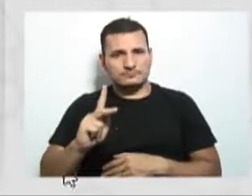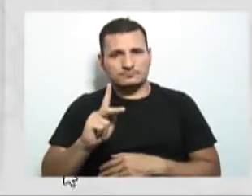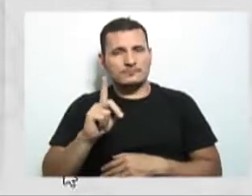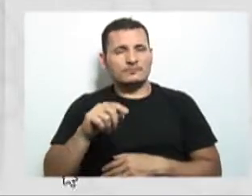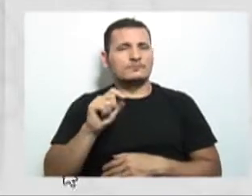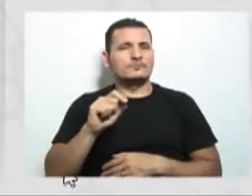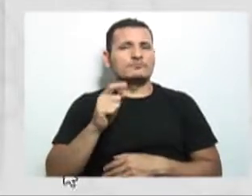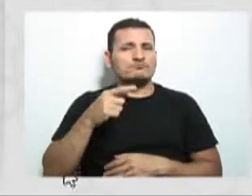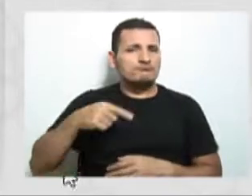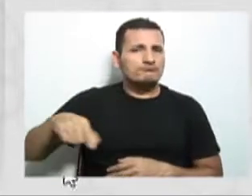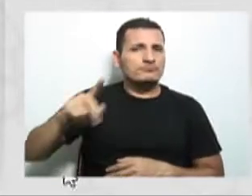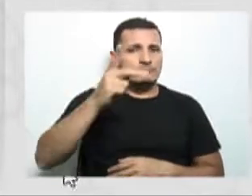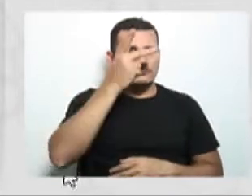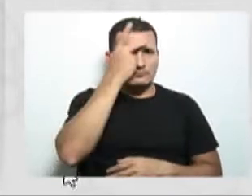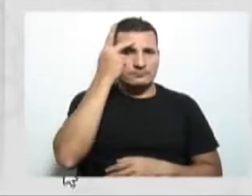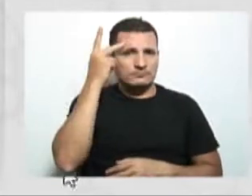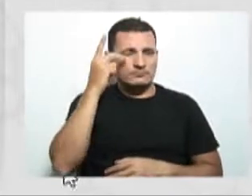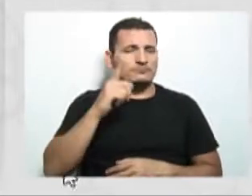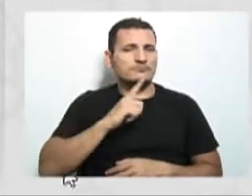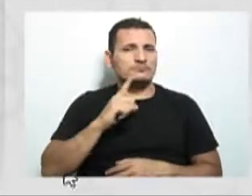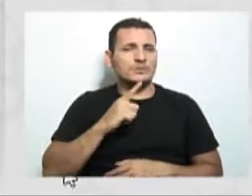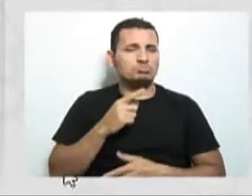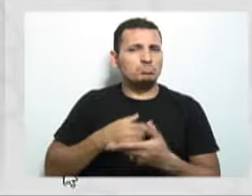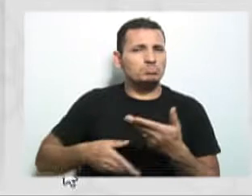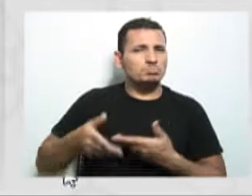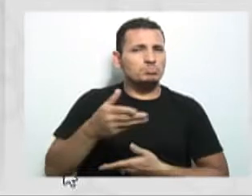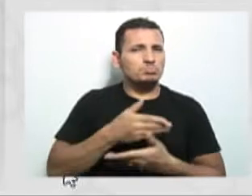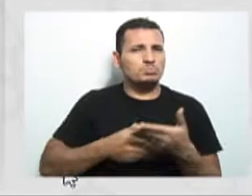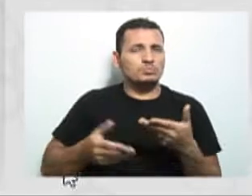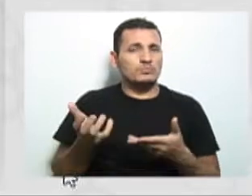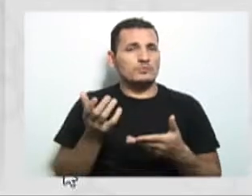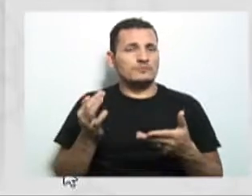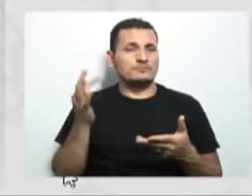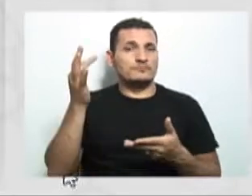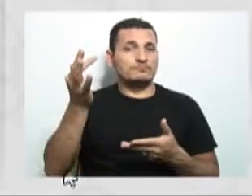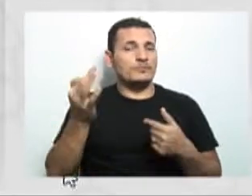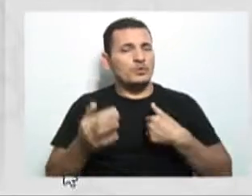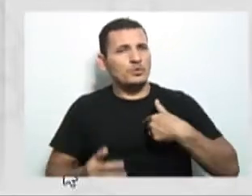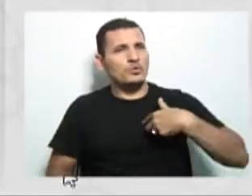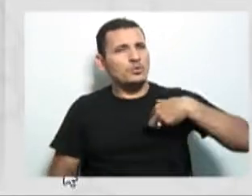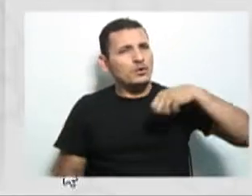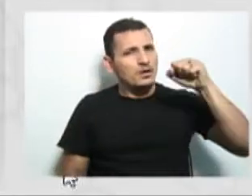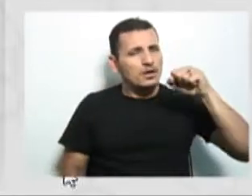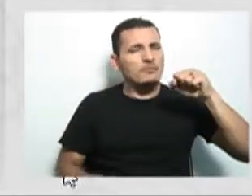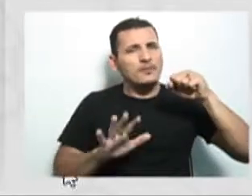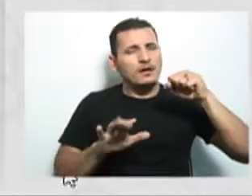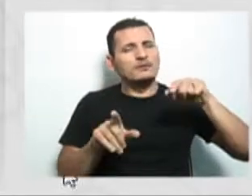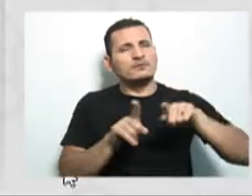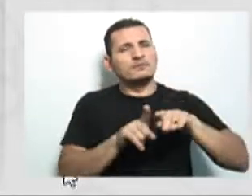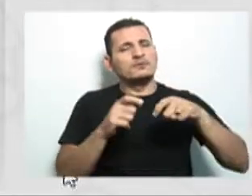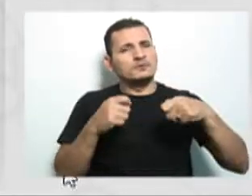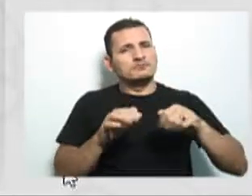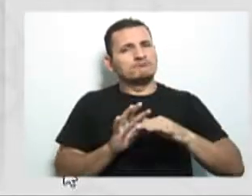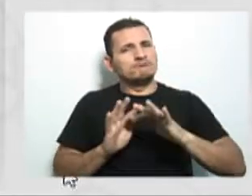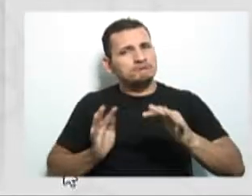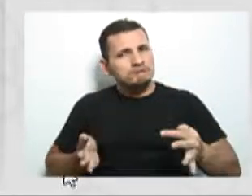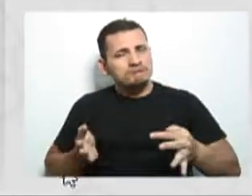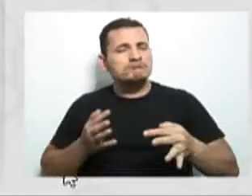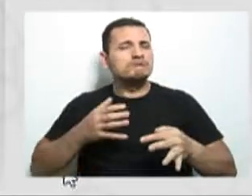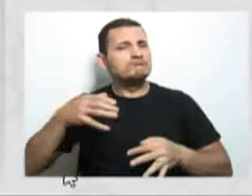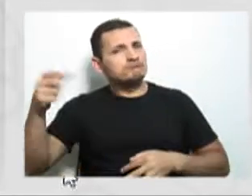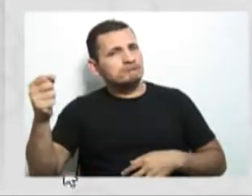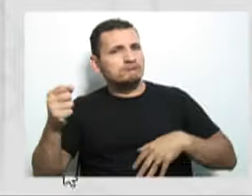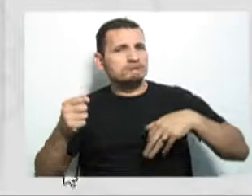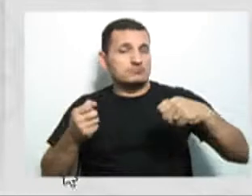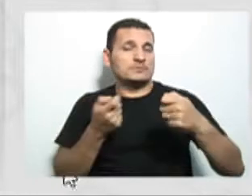das pessoas, né, se relacionar para o futuro. Então eu ganho, mas também preciso ceder em algumas coisas e assim nós negociamos de